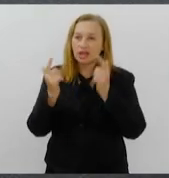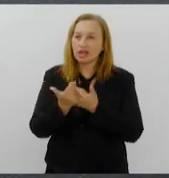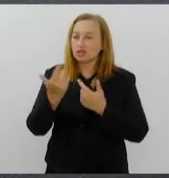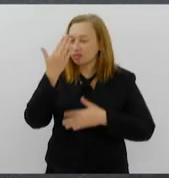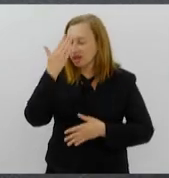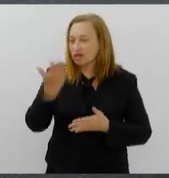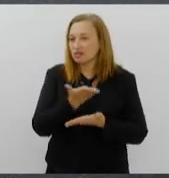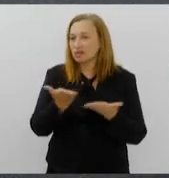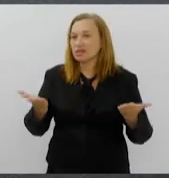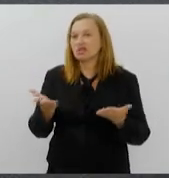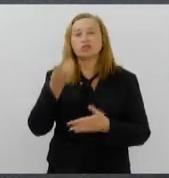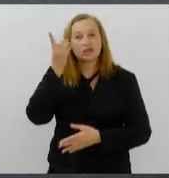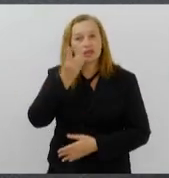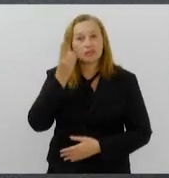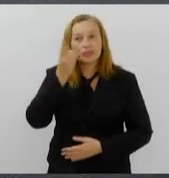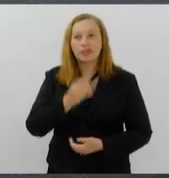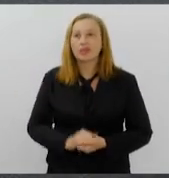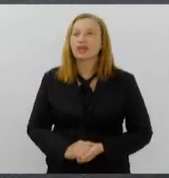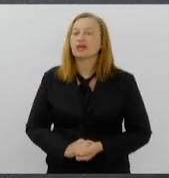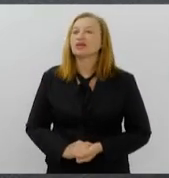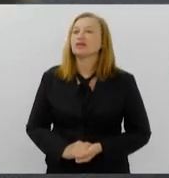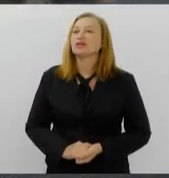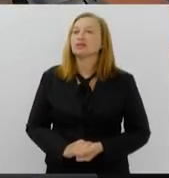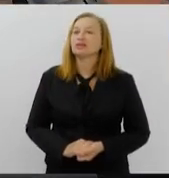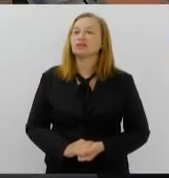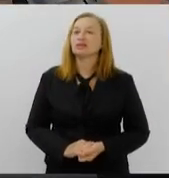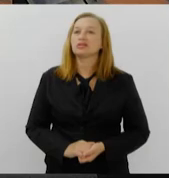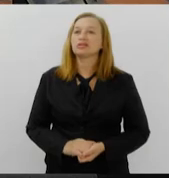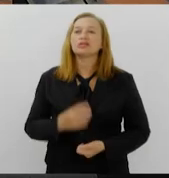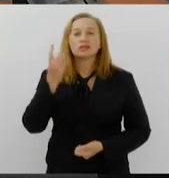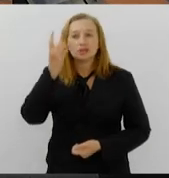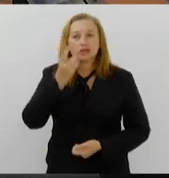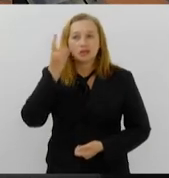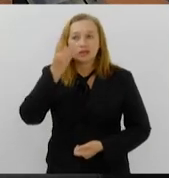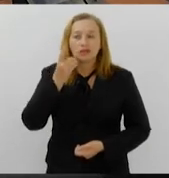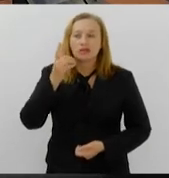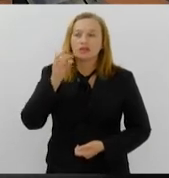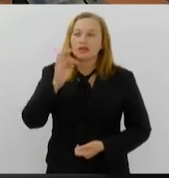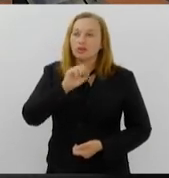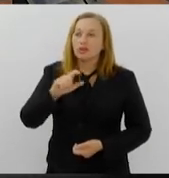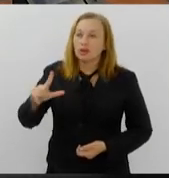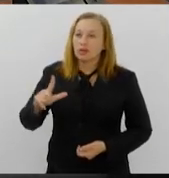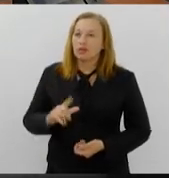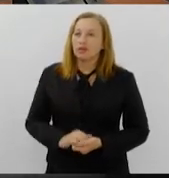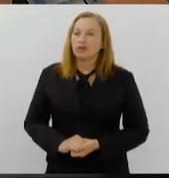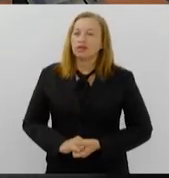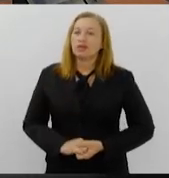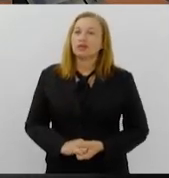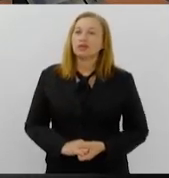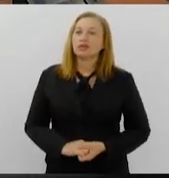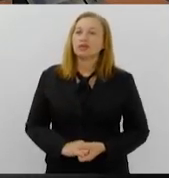obrigado a todos os deputados. Pela ordem, presidente. Deputado Felipe Pobel, na paz, na